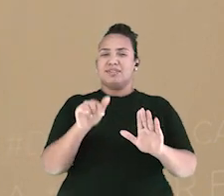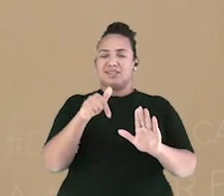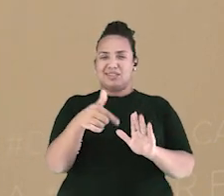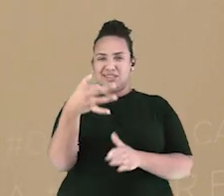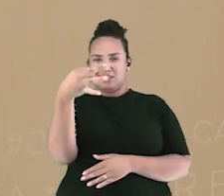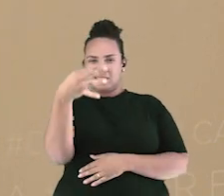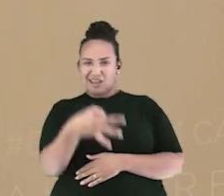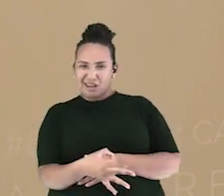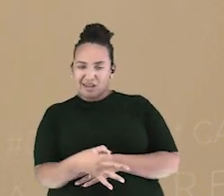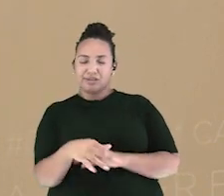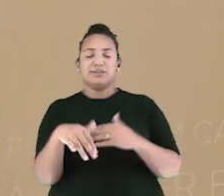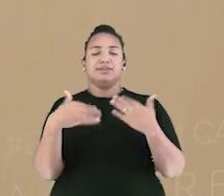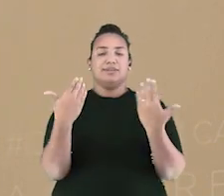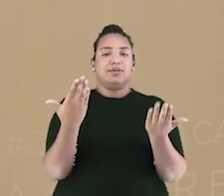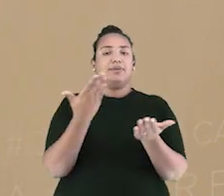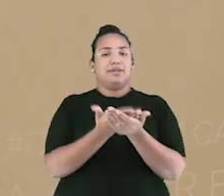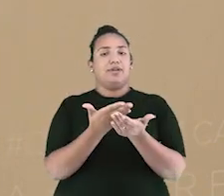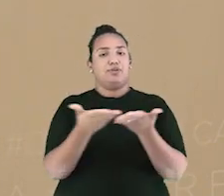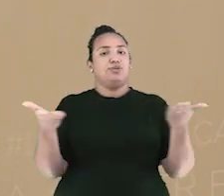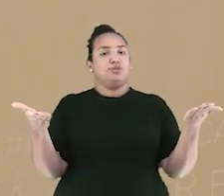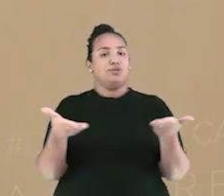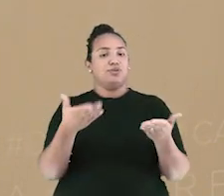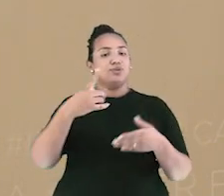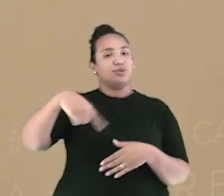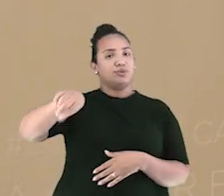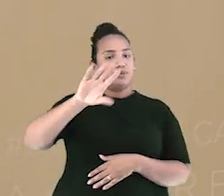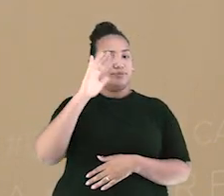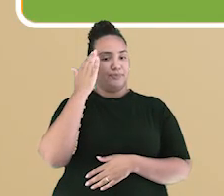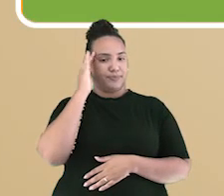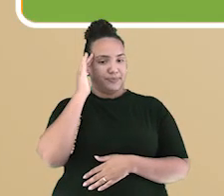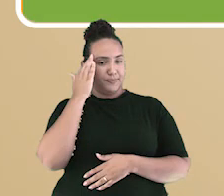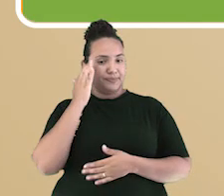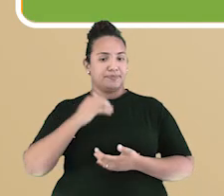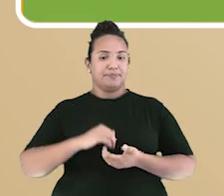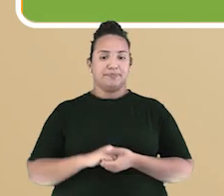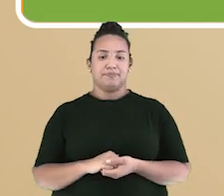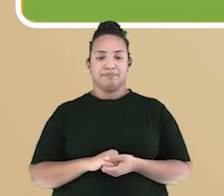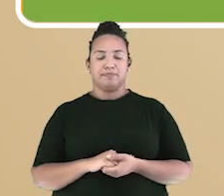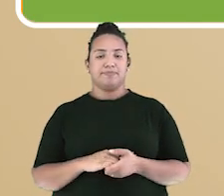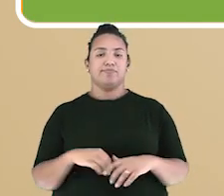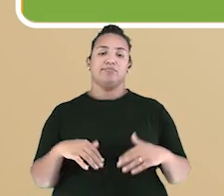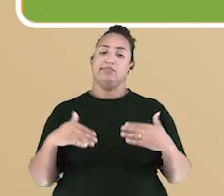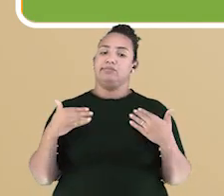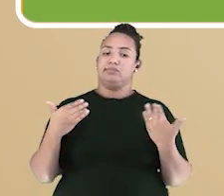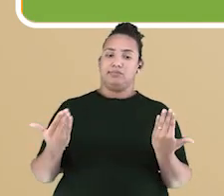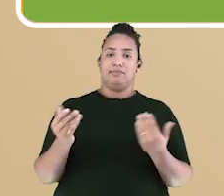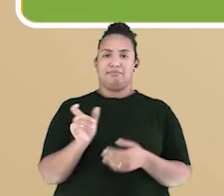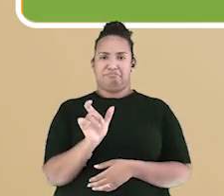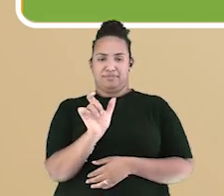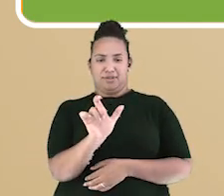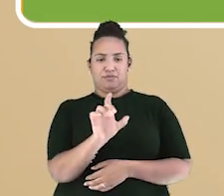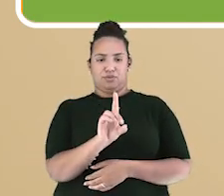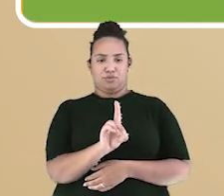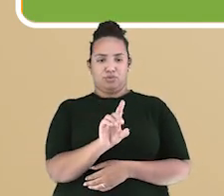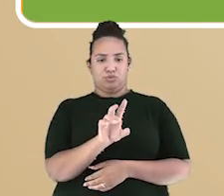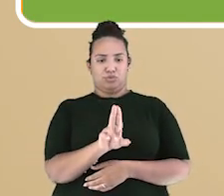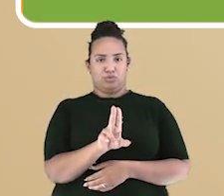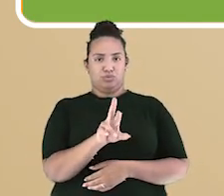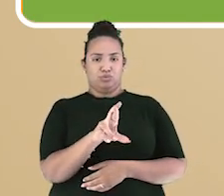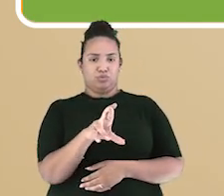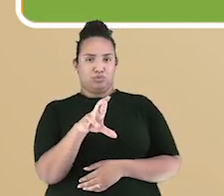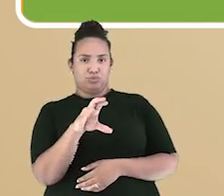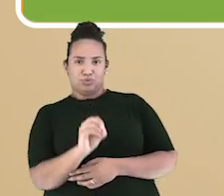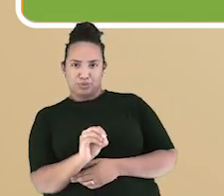correto? A gente vai descobrir ao longo da aula. Gente, apesar de usarmos o termo duro para